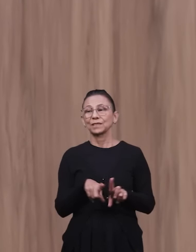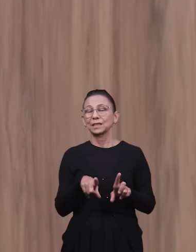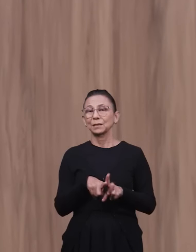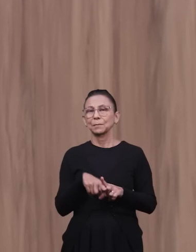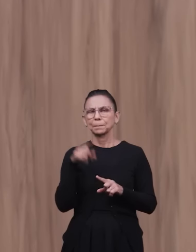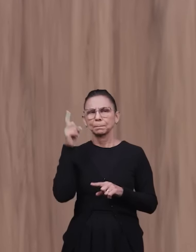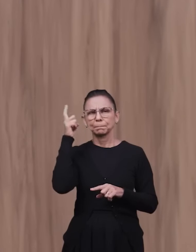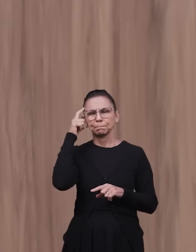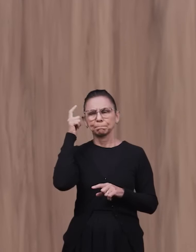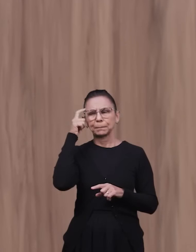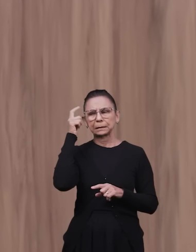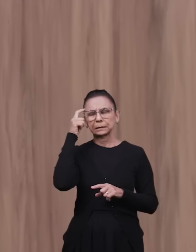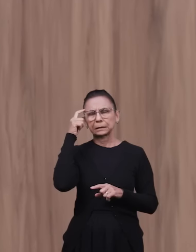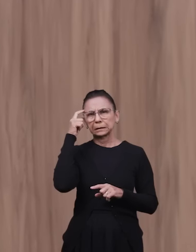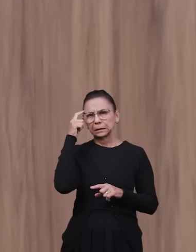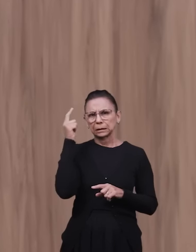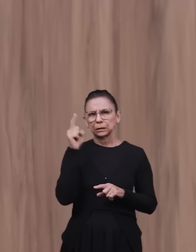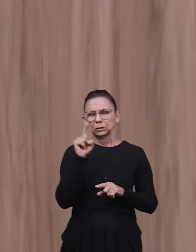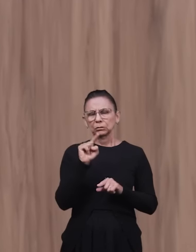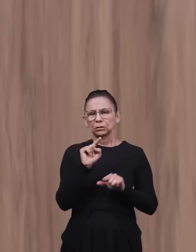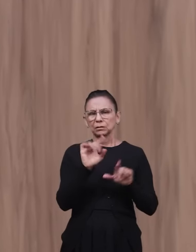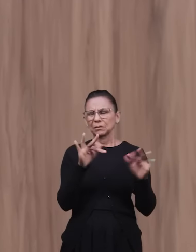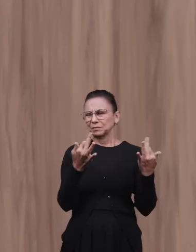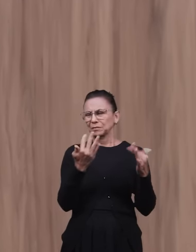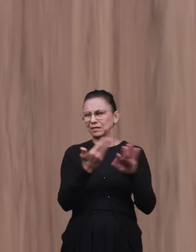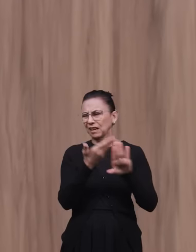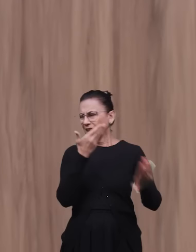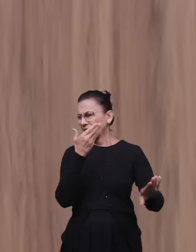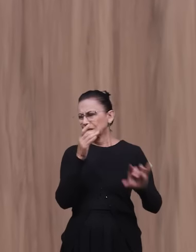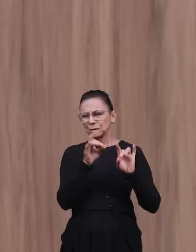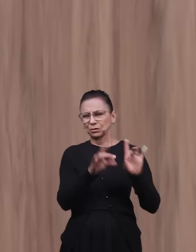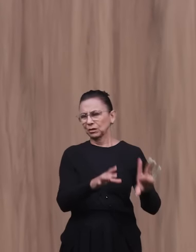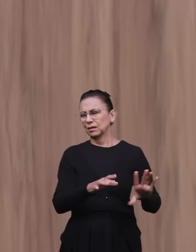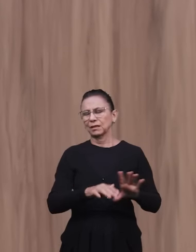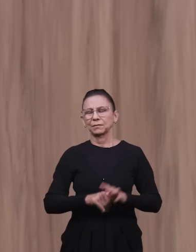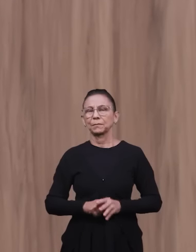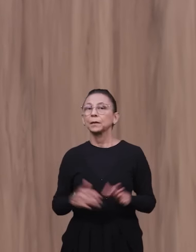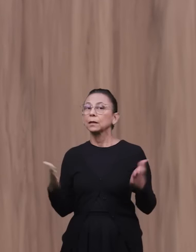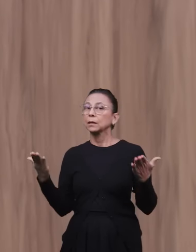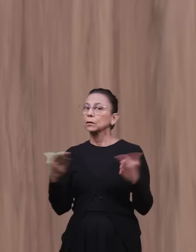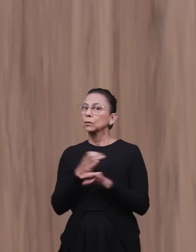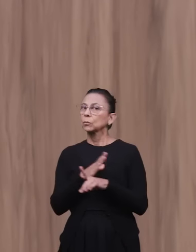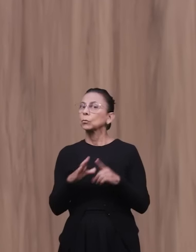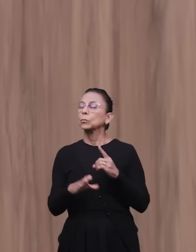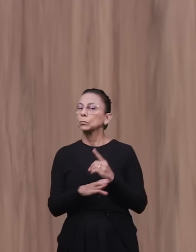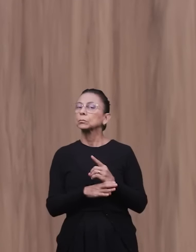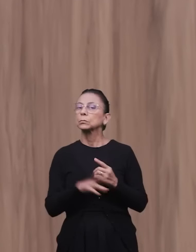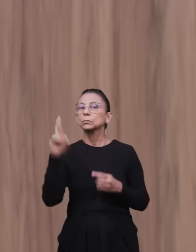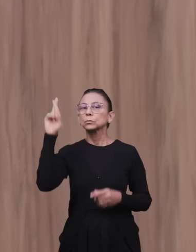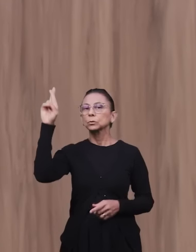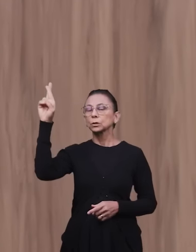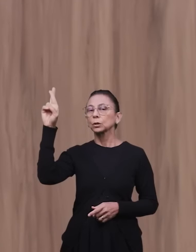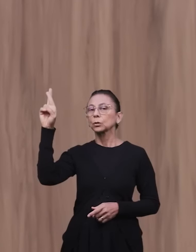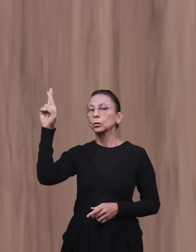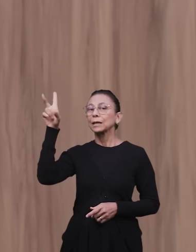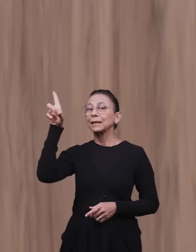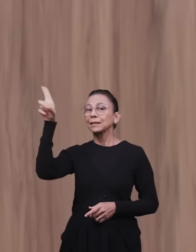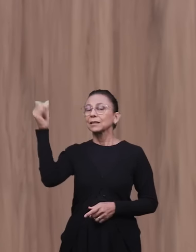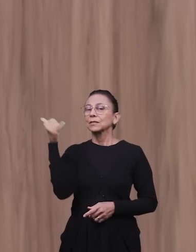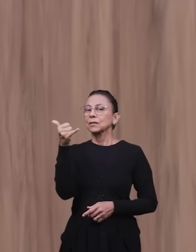trará um pensamento de se afastar da família. Neste culto de oração, o Senhor